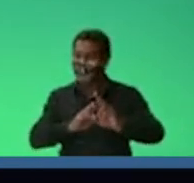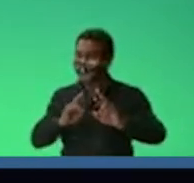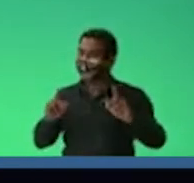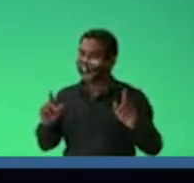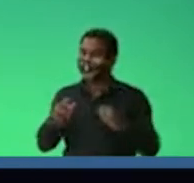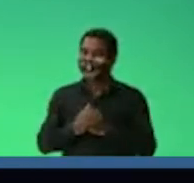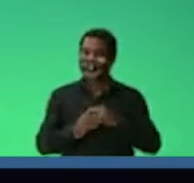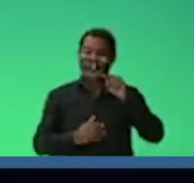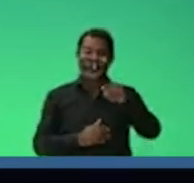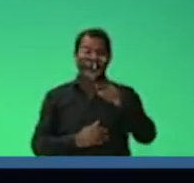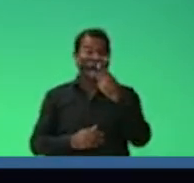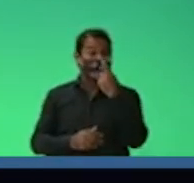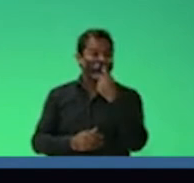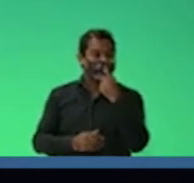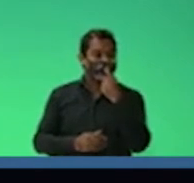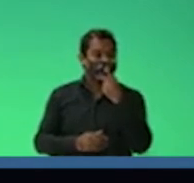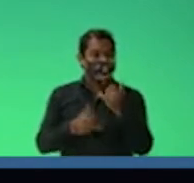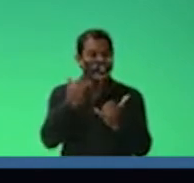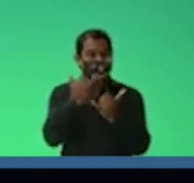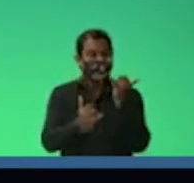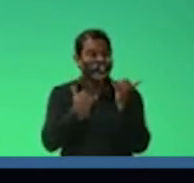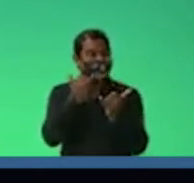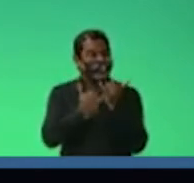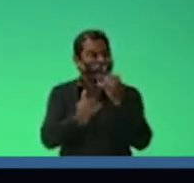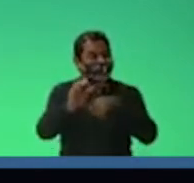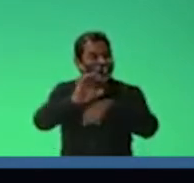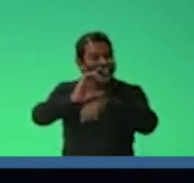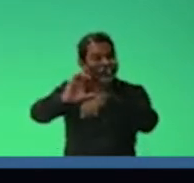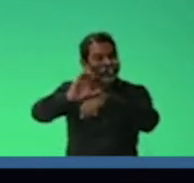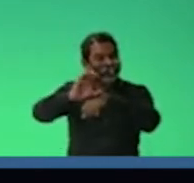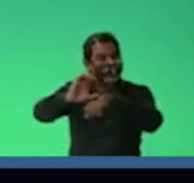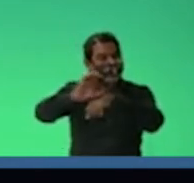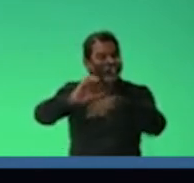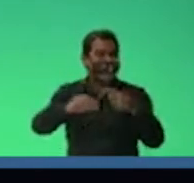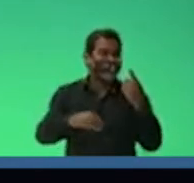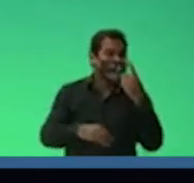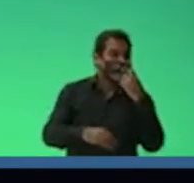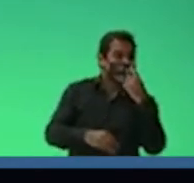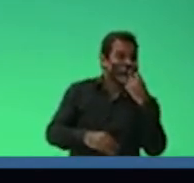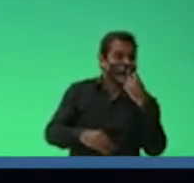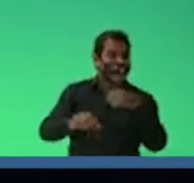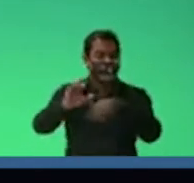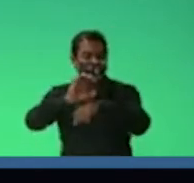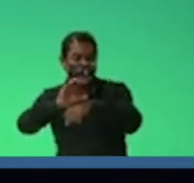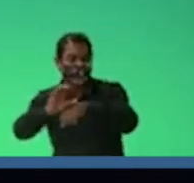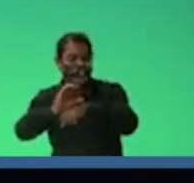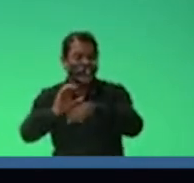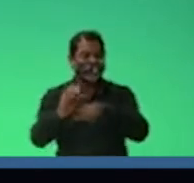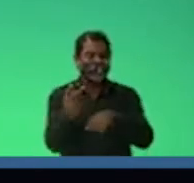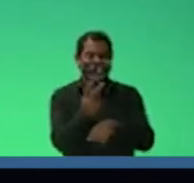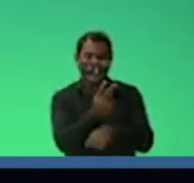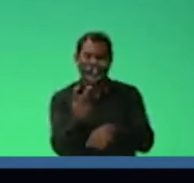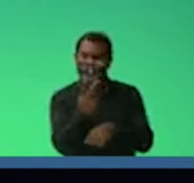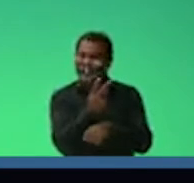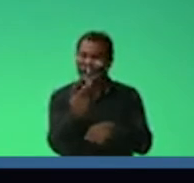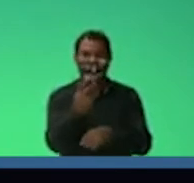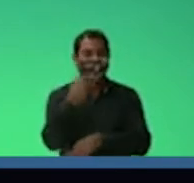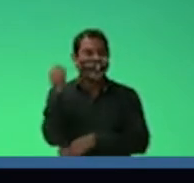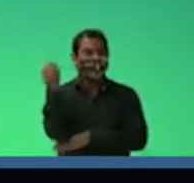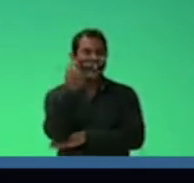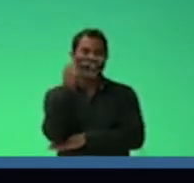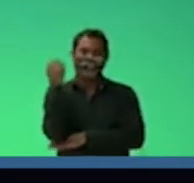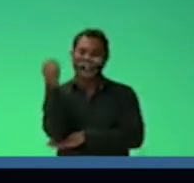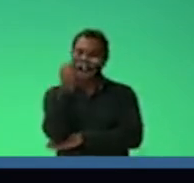é muito próxima da faixa cinza. O vermelho e o cinza, eles são muito próximos.